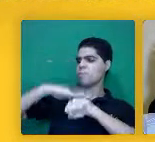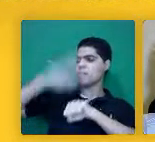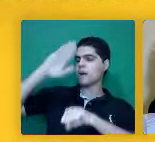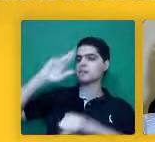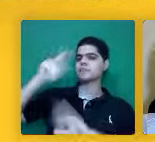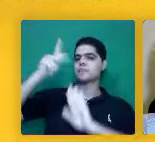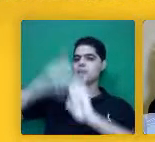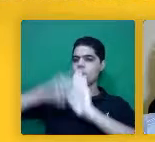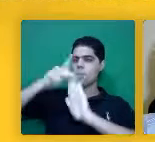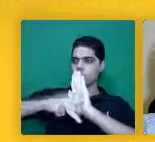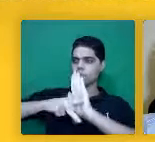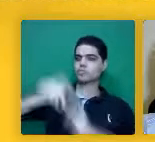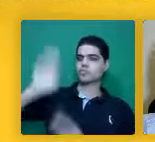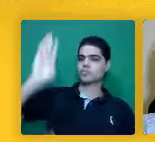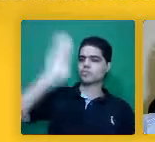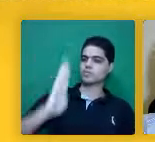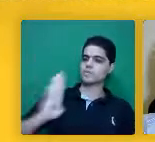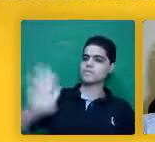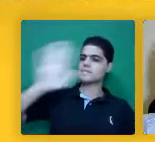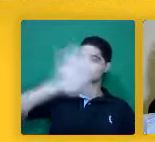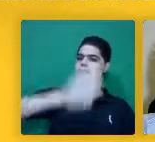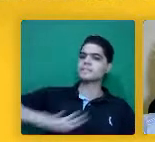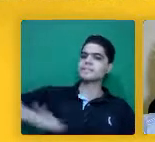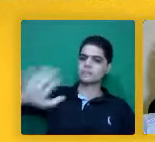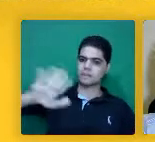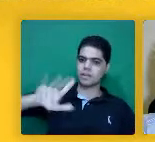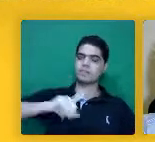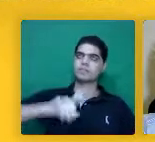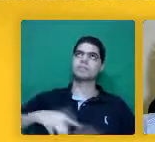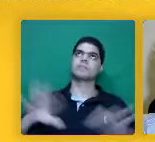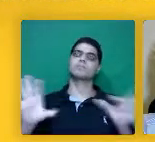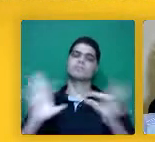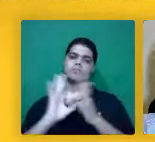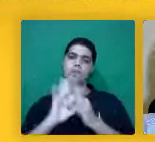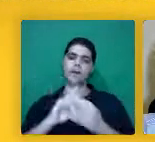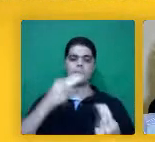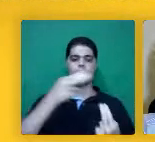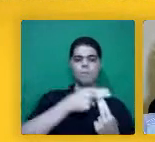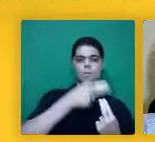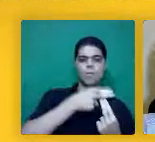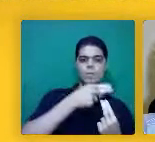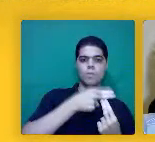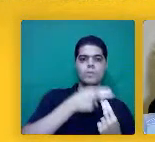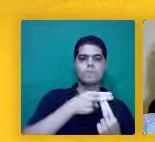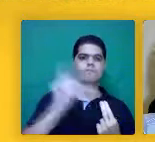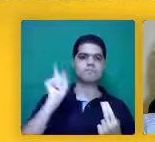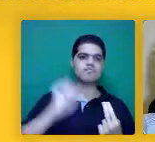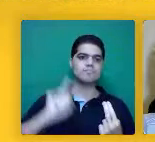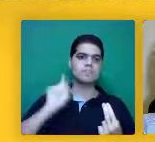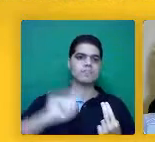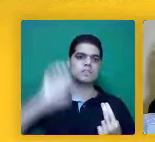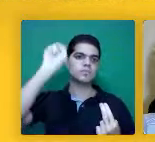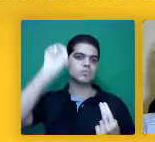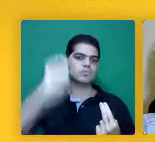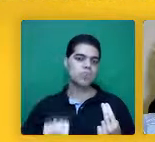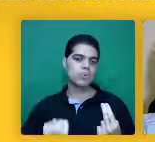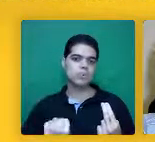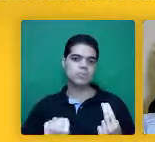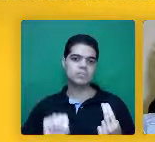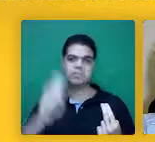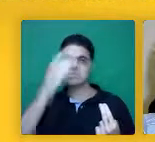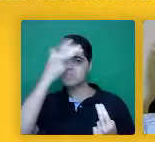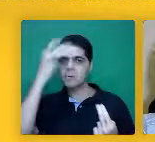nacional que nós temos parceiros. O IF Sul de Minas. Tem alguém do IF Sul de Minas aí, de Minas Gerais? Né,